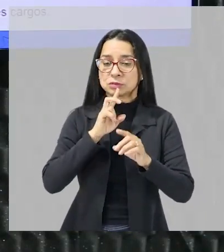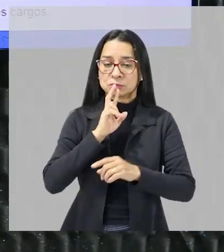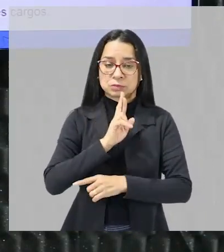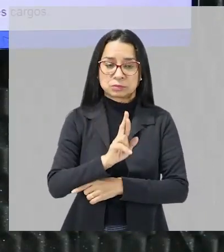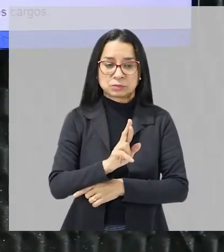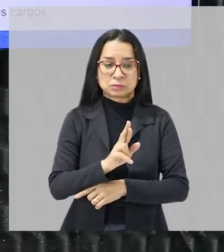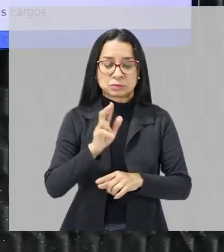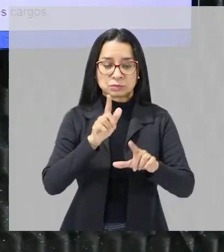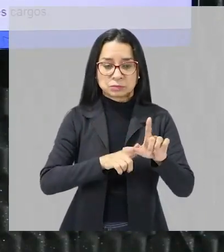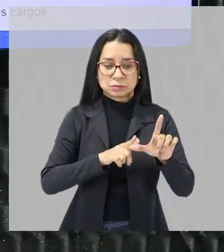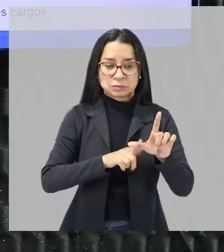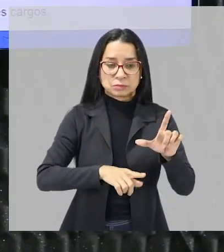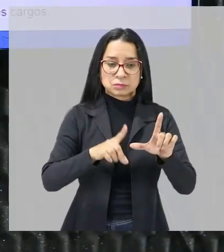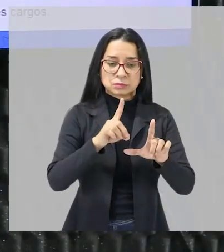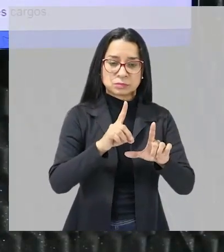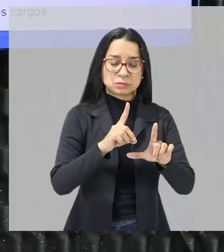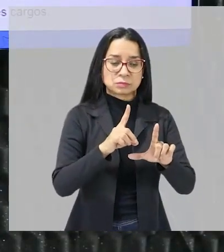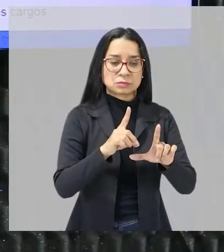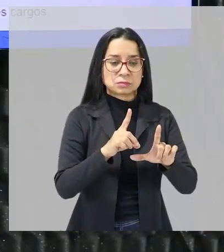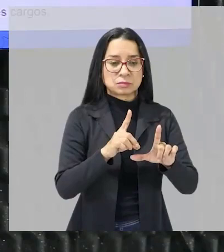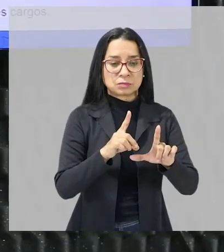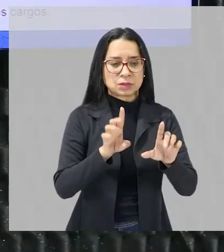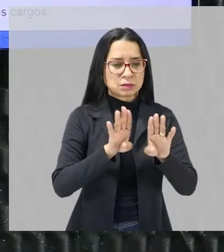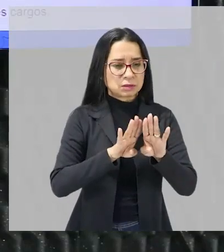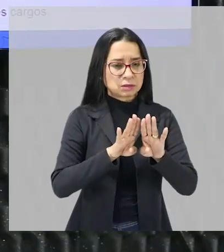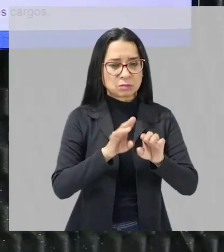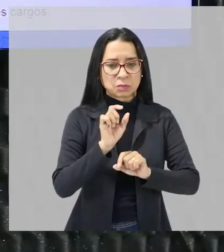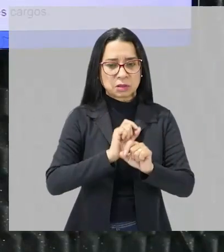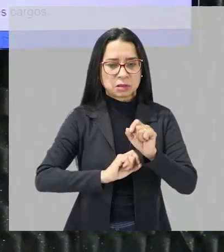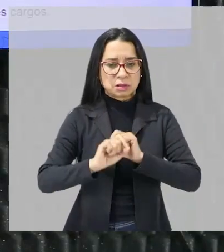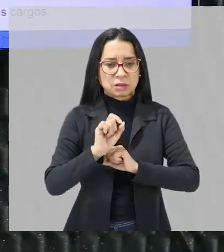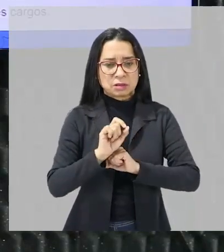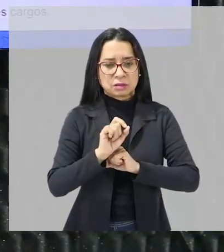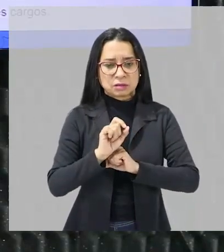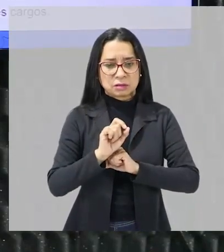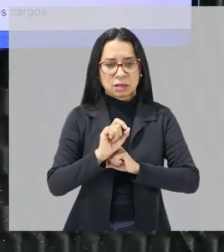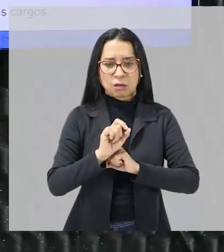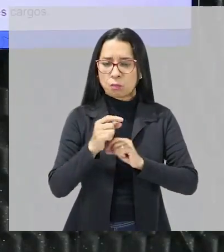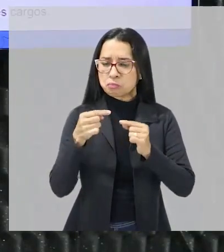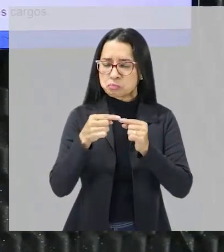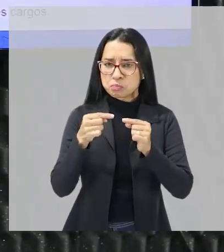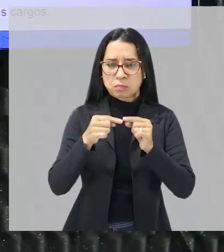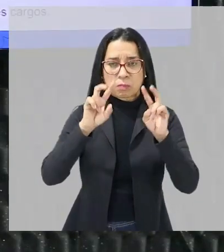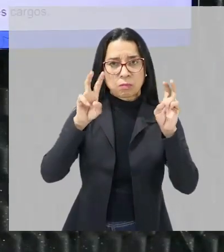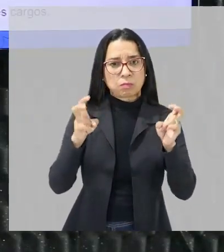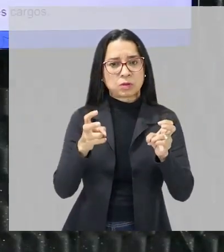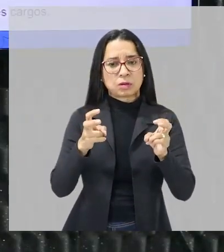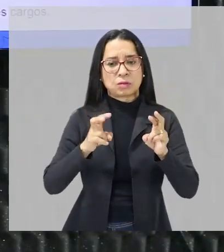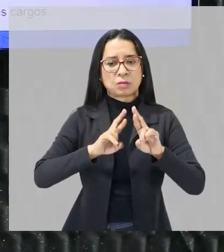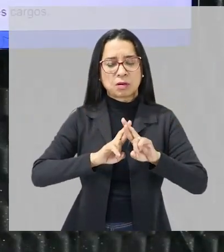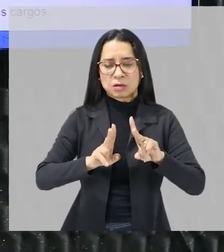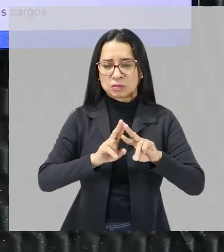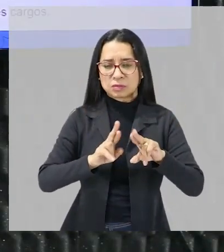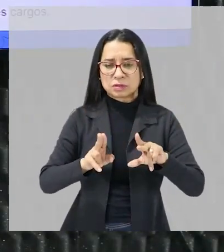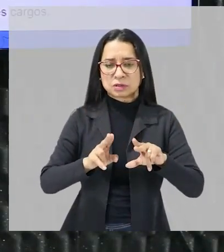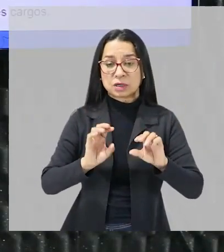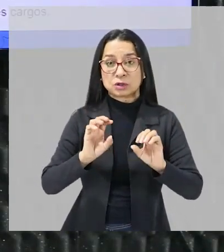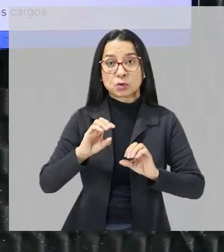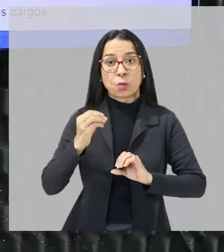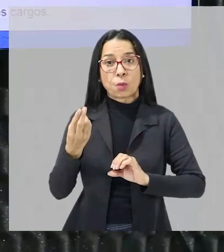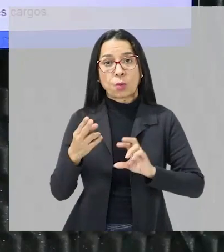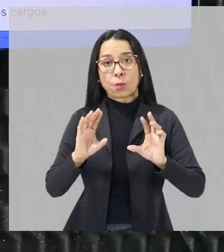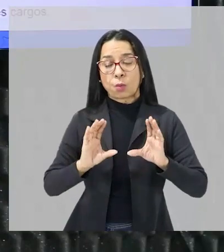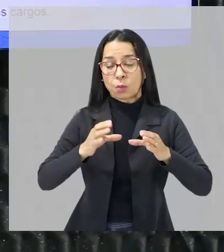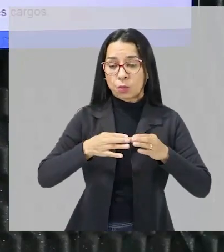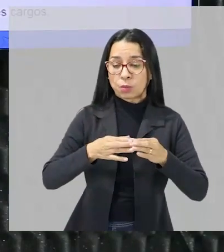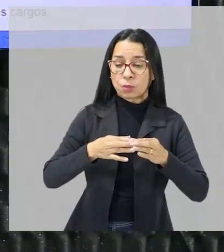indivíduos de grupos diversos. Também não trata sobre isso no tema, não é a diversidade ou os vários grupos que assumem cargos